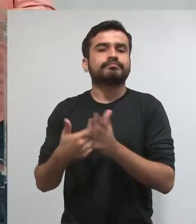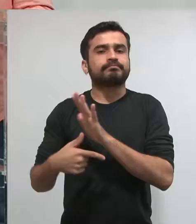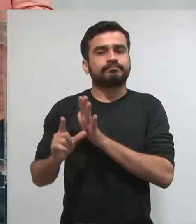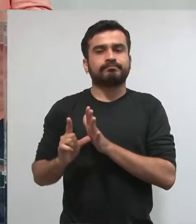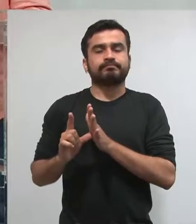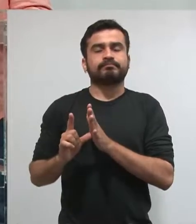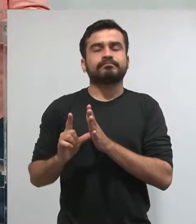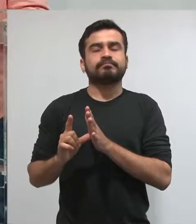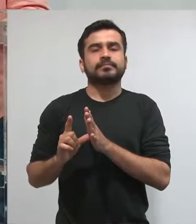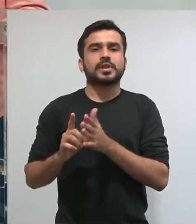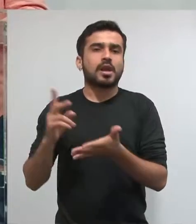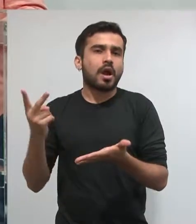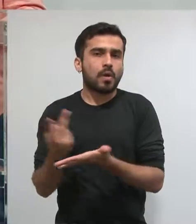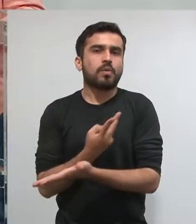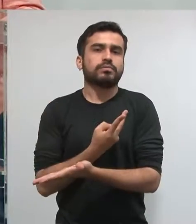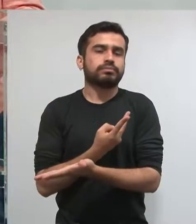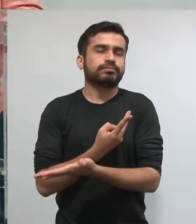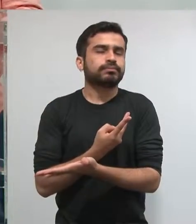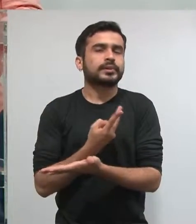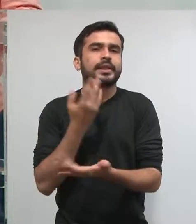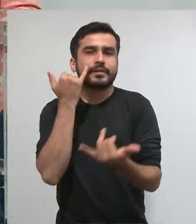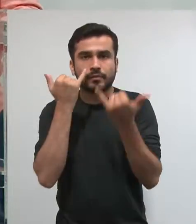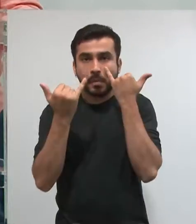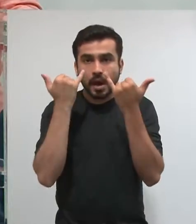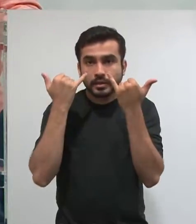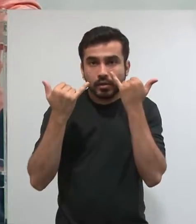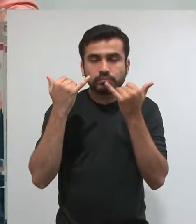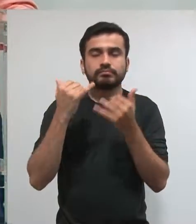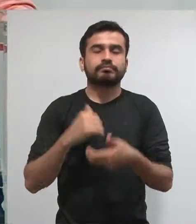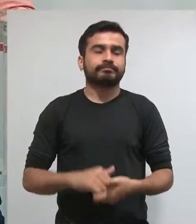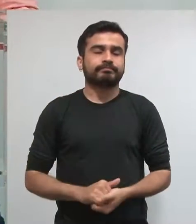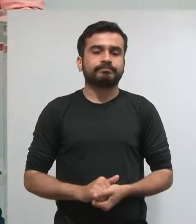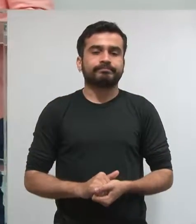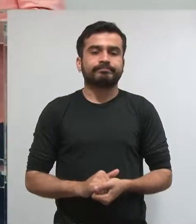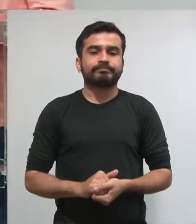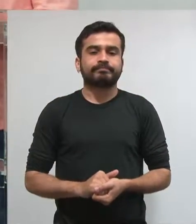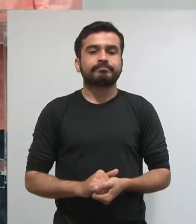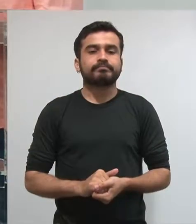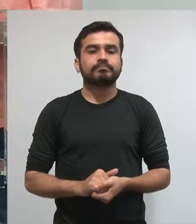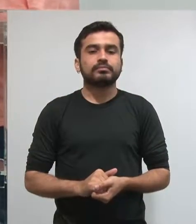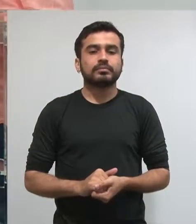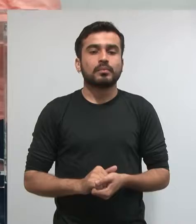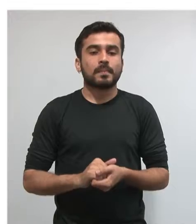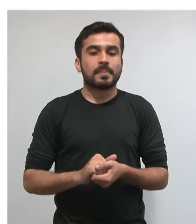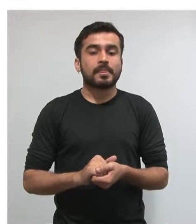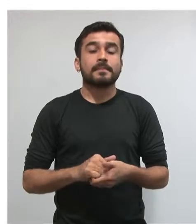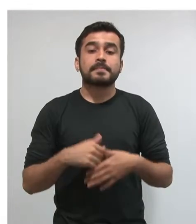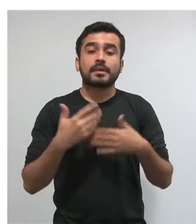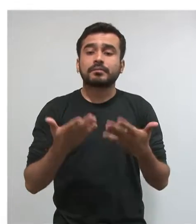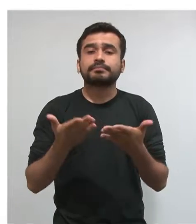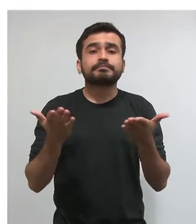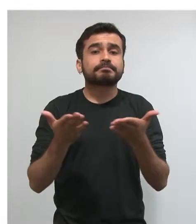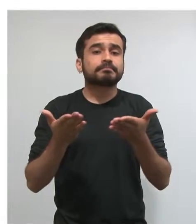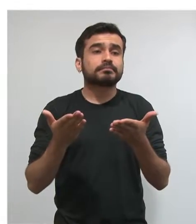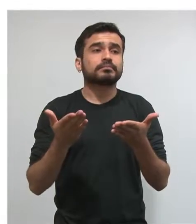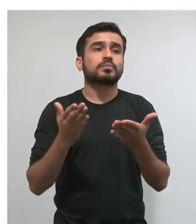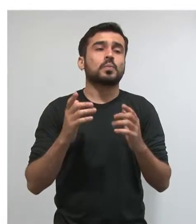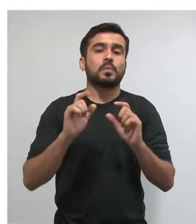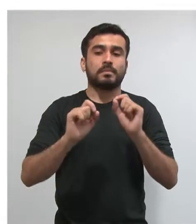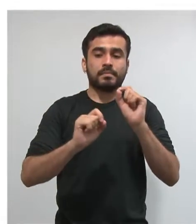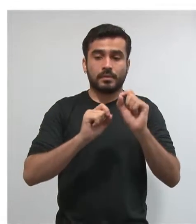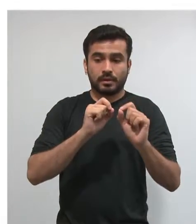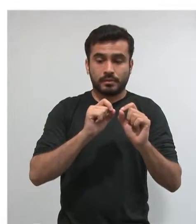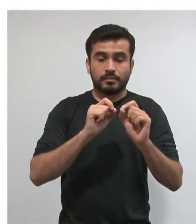no momento dos dados coletados, das informações analisadas, ok? Avançando, então, a gente traz